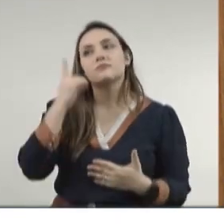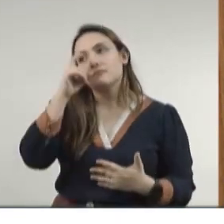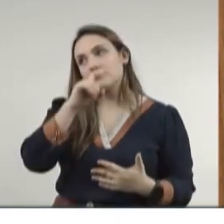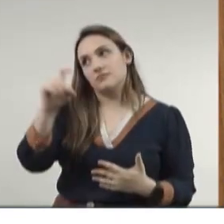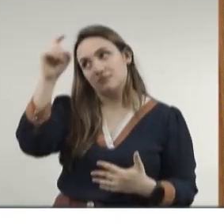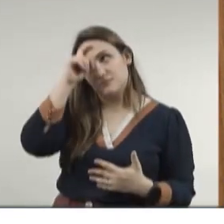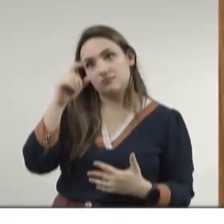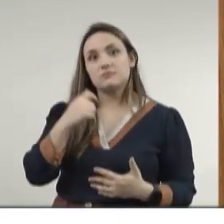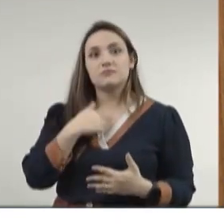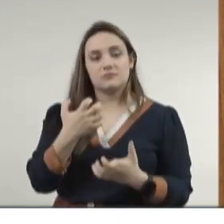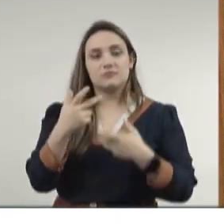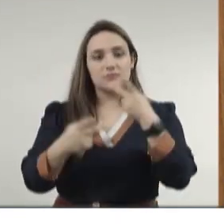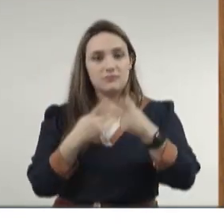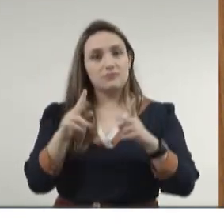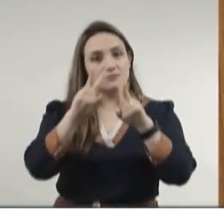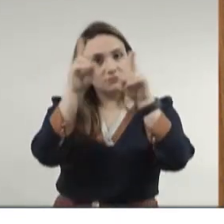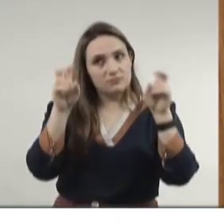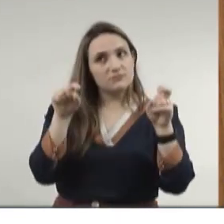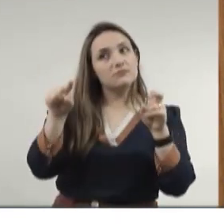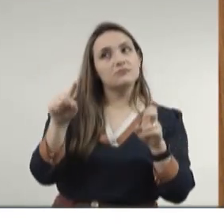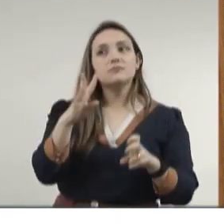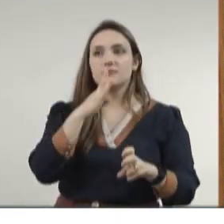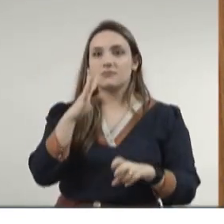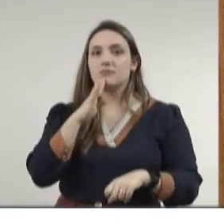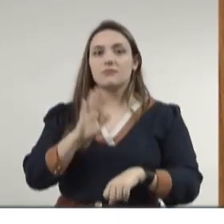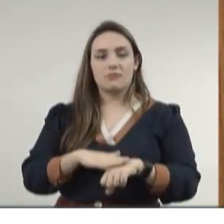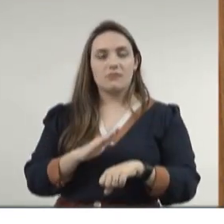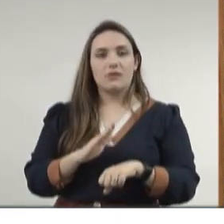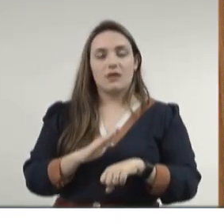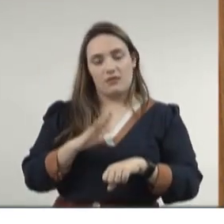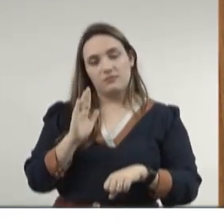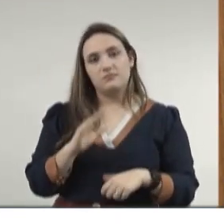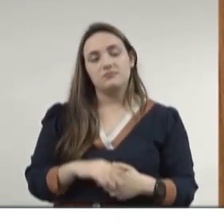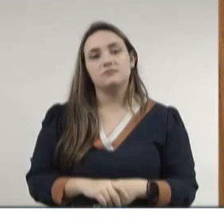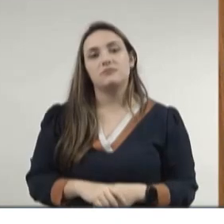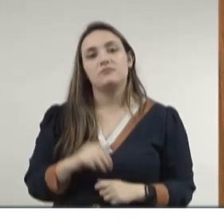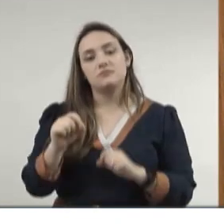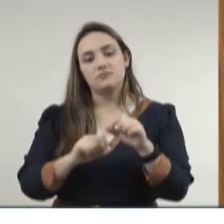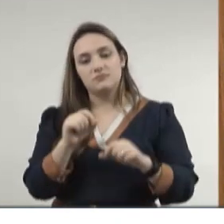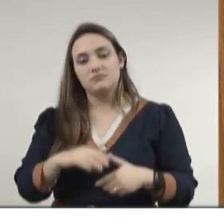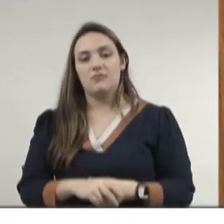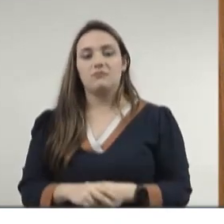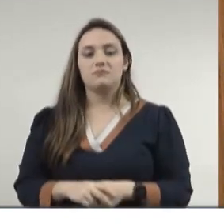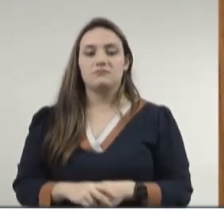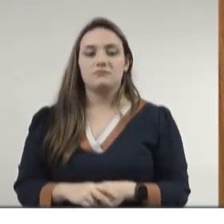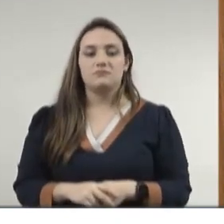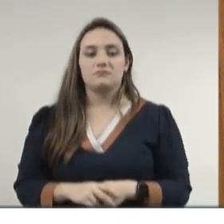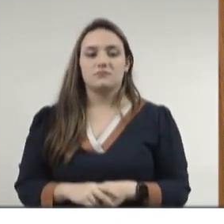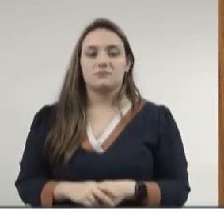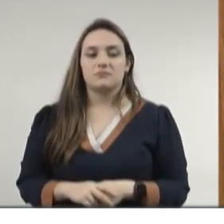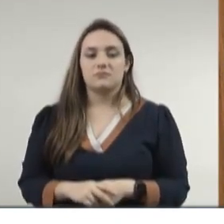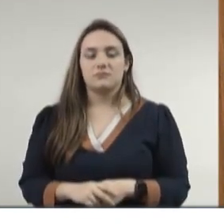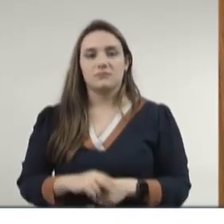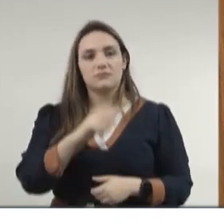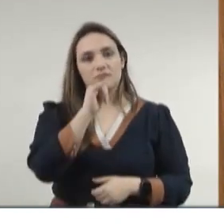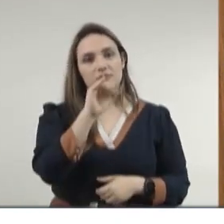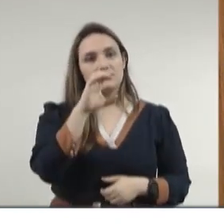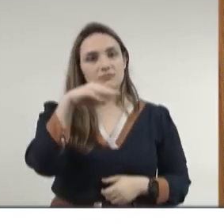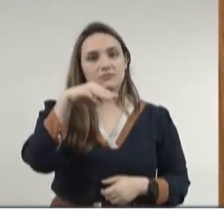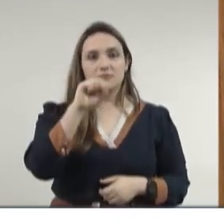e esse é um tema que Vossa Excelência conhece, é a questão do